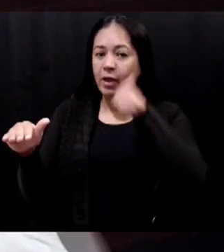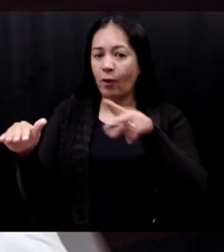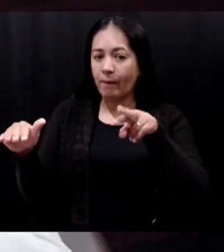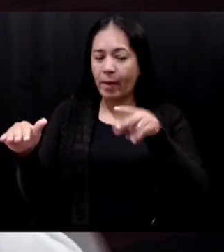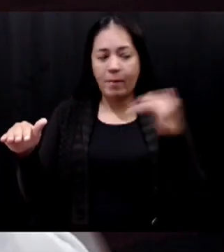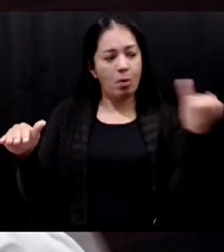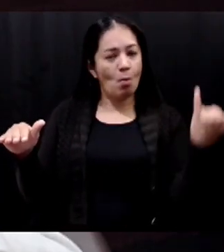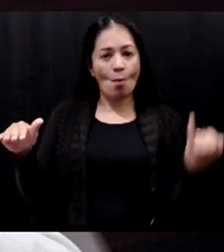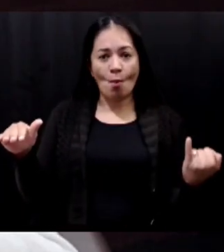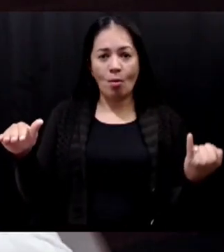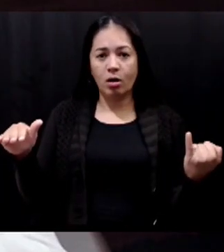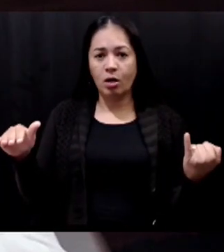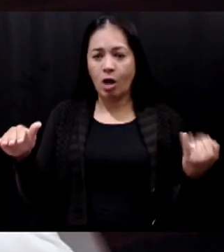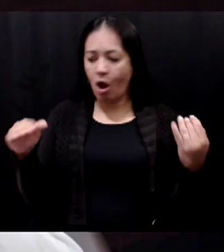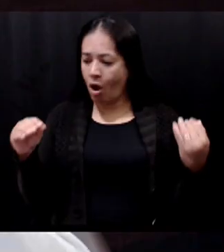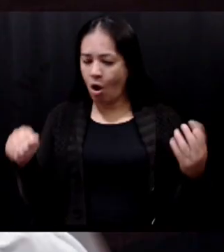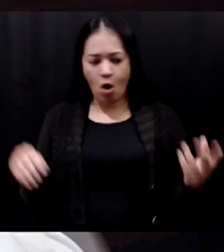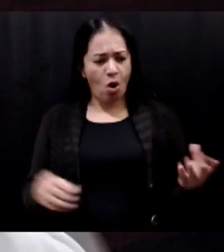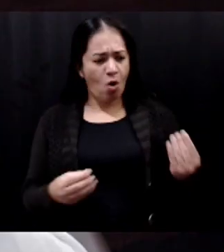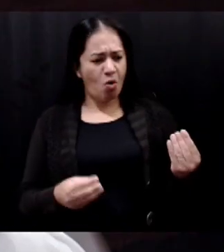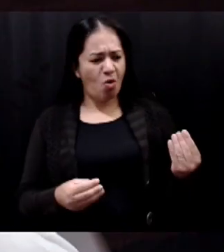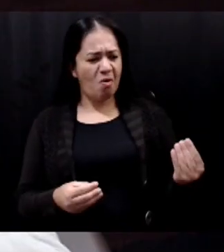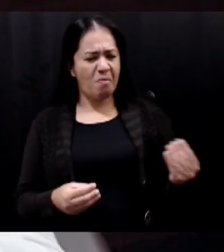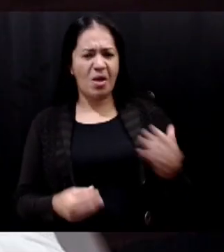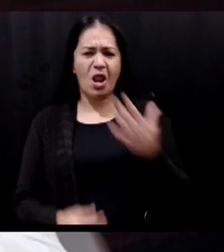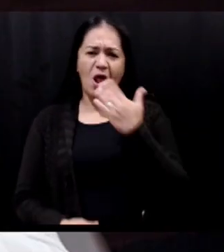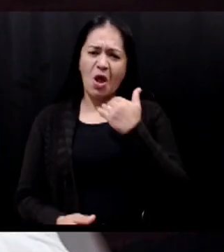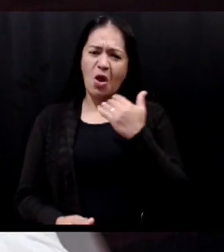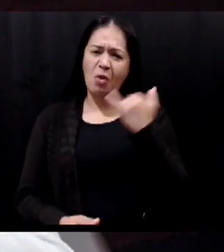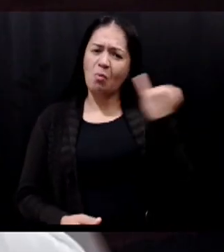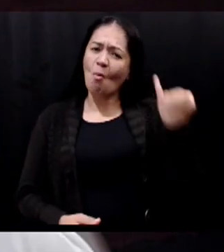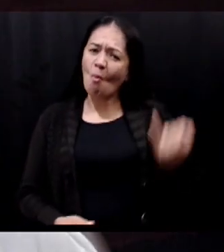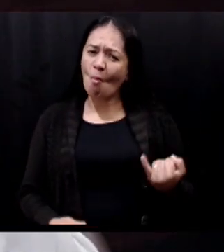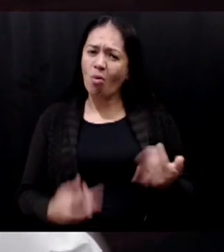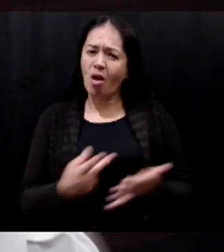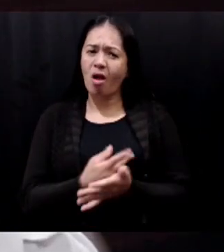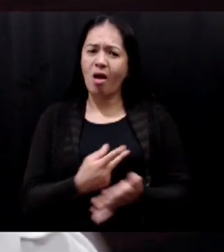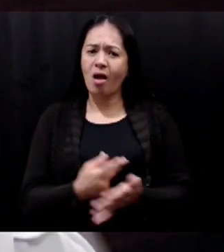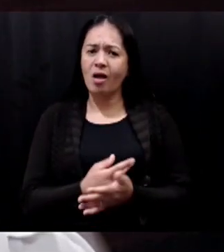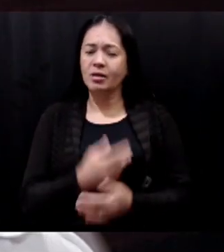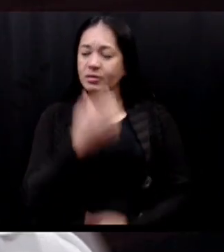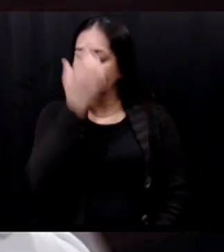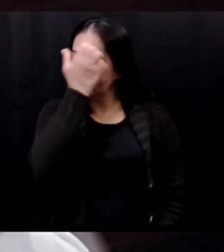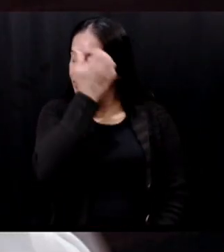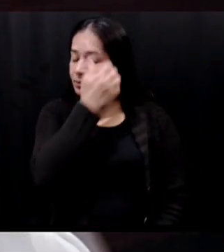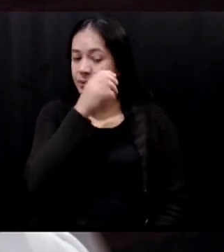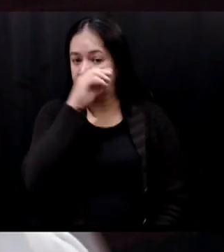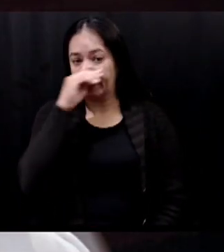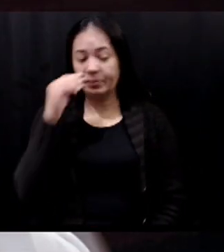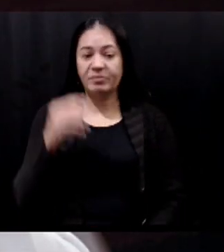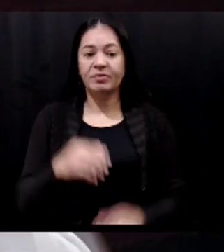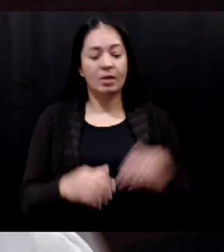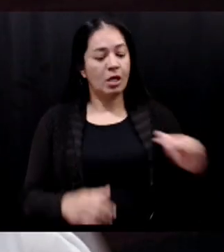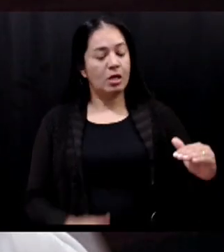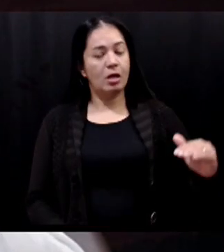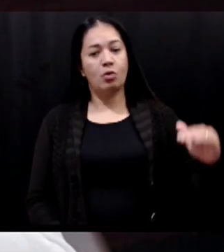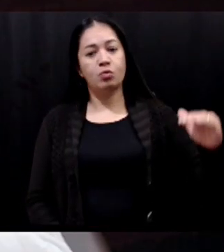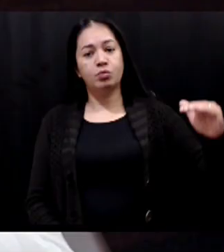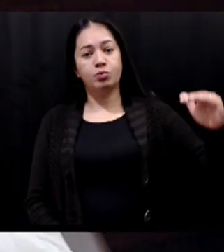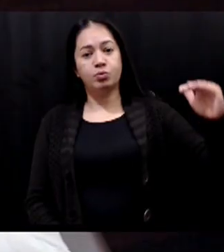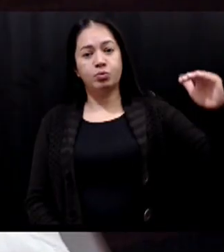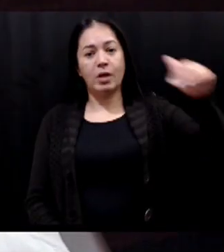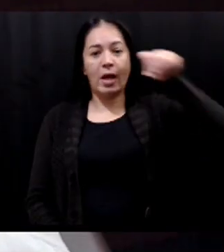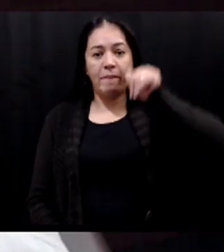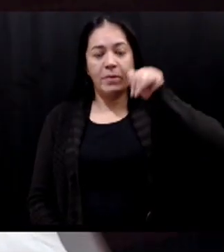como essa menina come mal, como ela é desnutrida, tal. E aí, de repente, essa menina, ela cresce com a ideia de